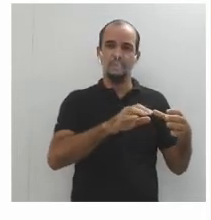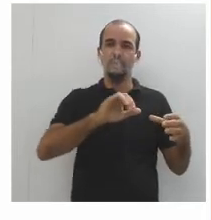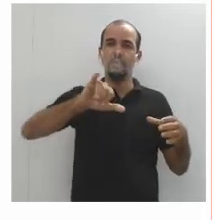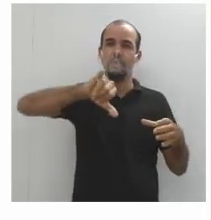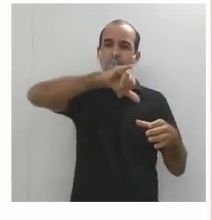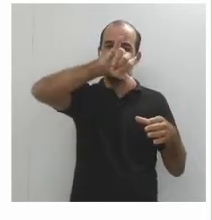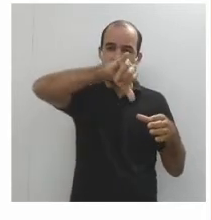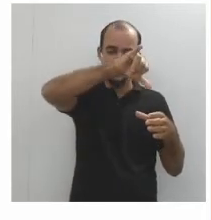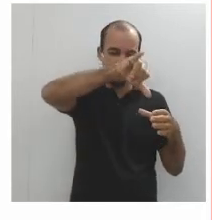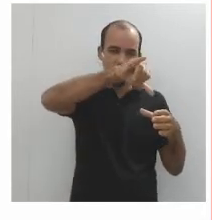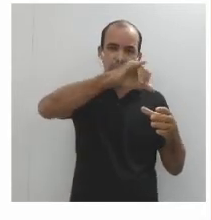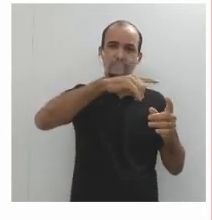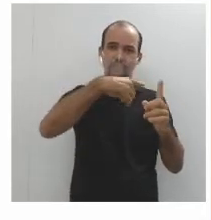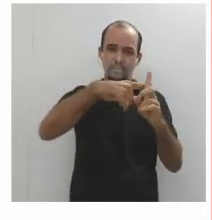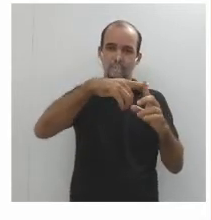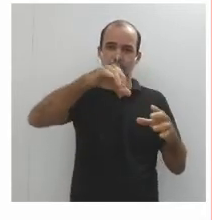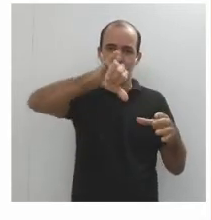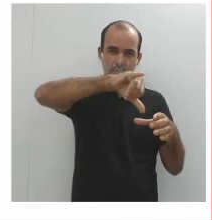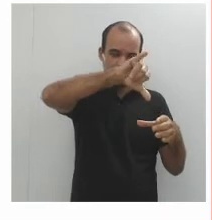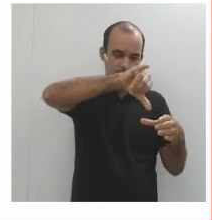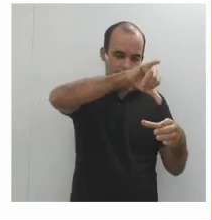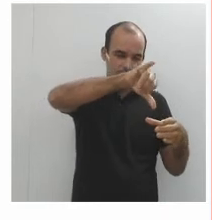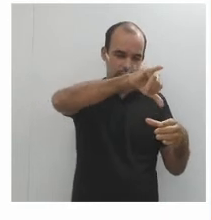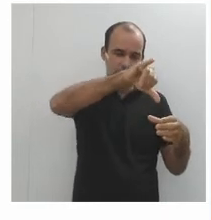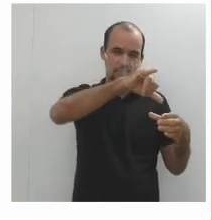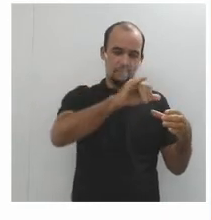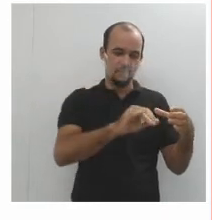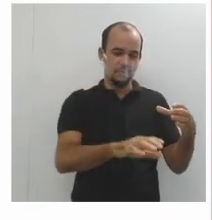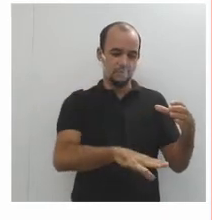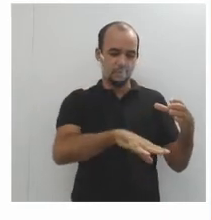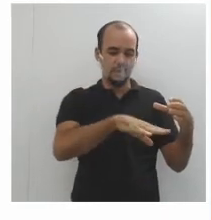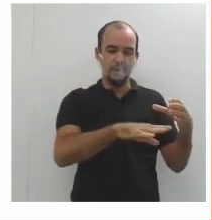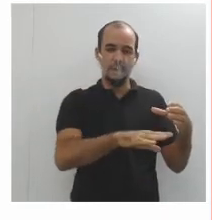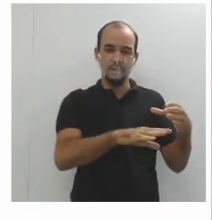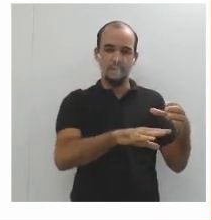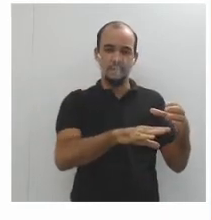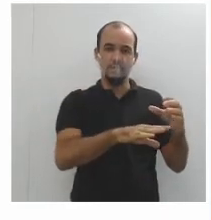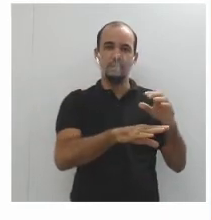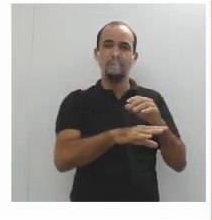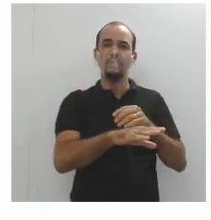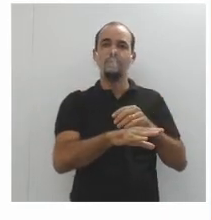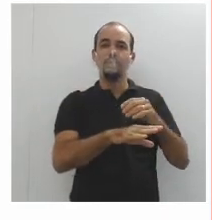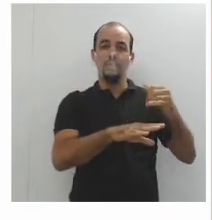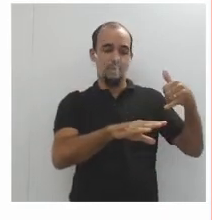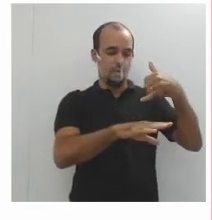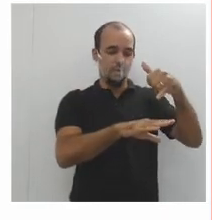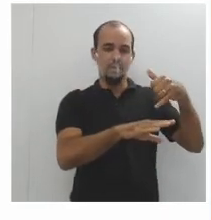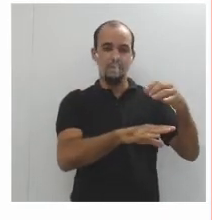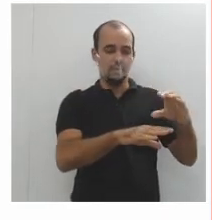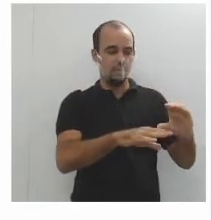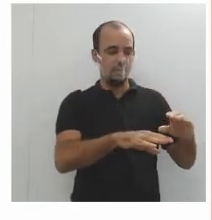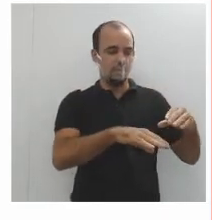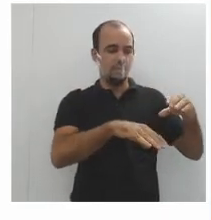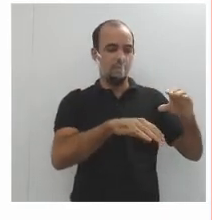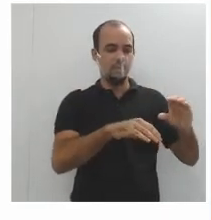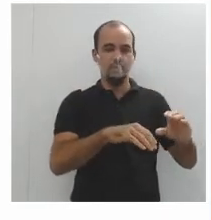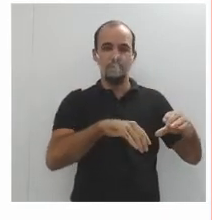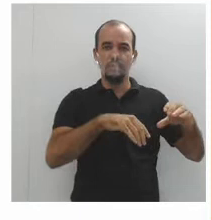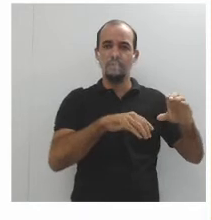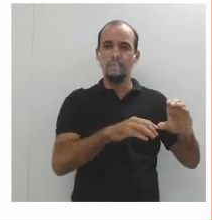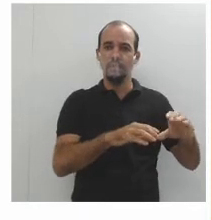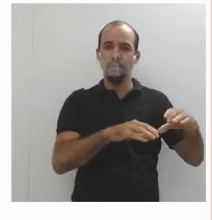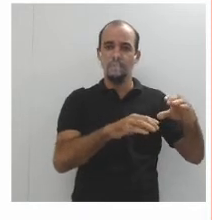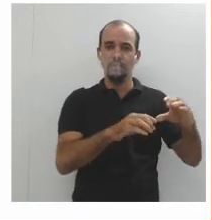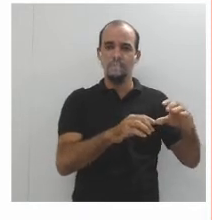óleo da cozinha que fica flutuando a água, ou seja, existem duas porções líquidas e que elas